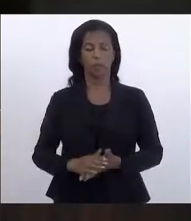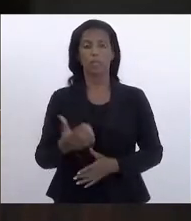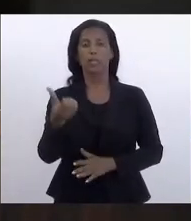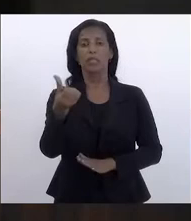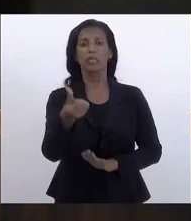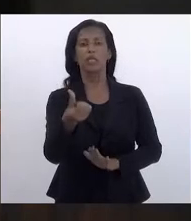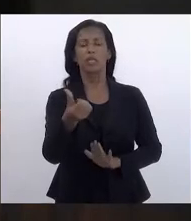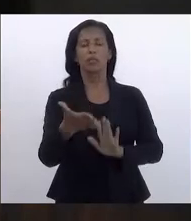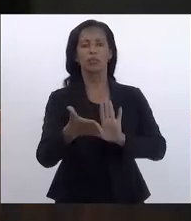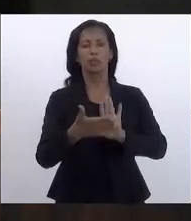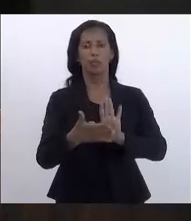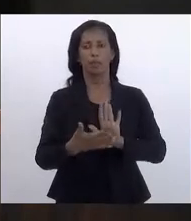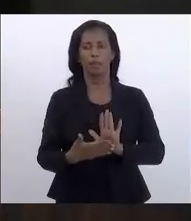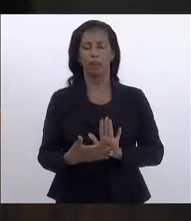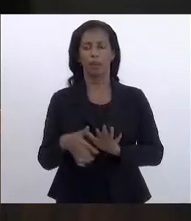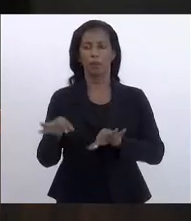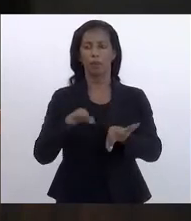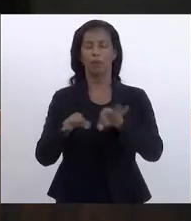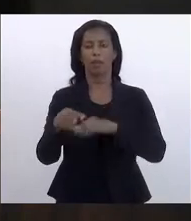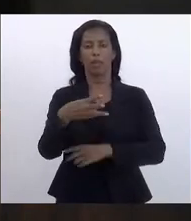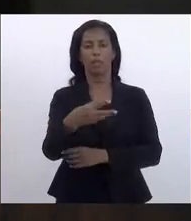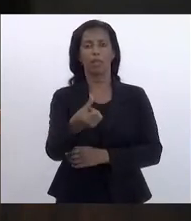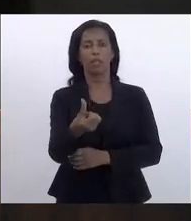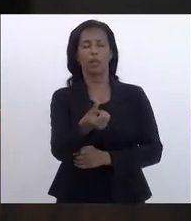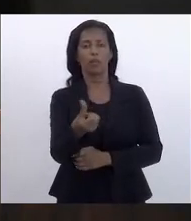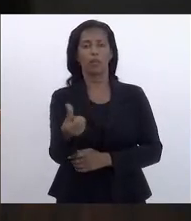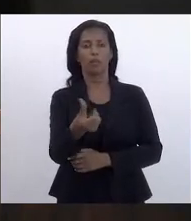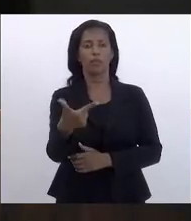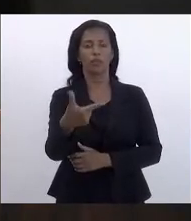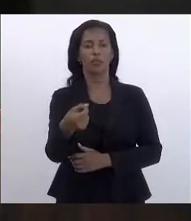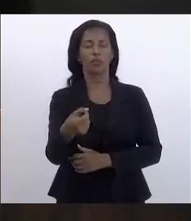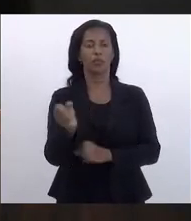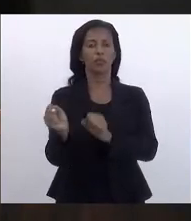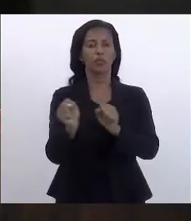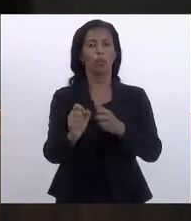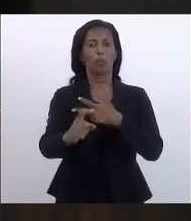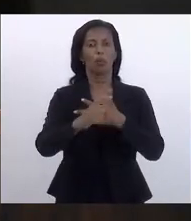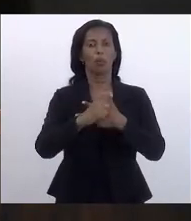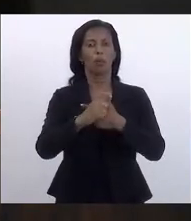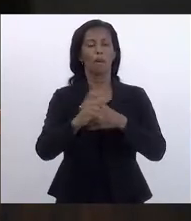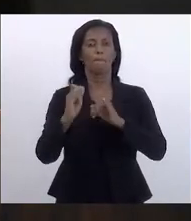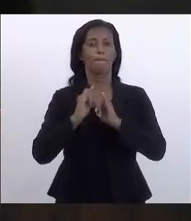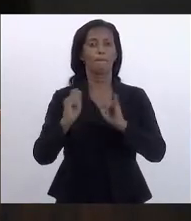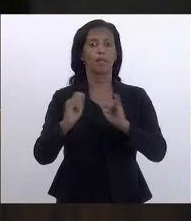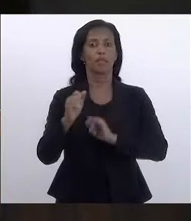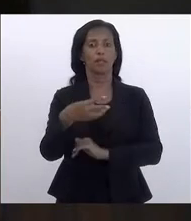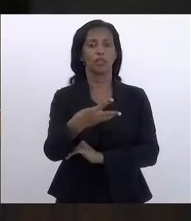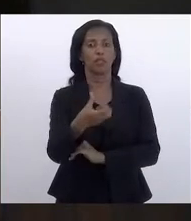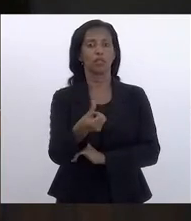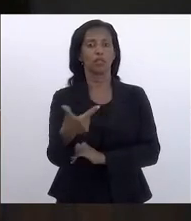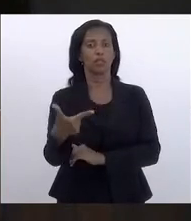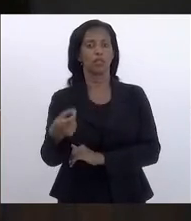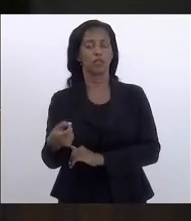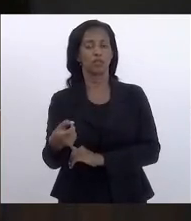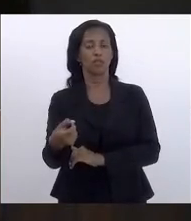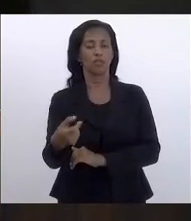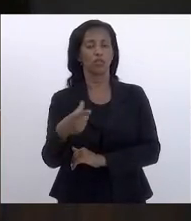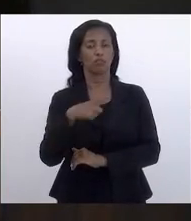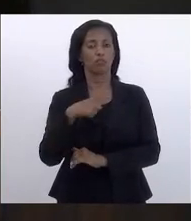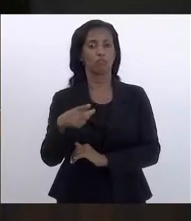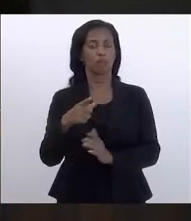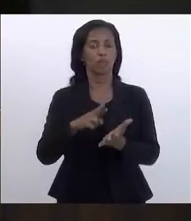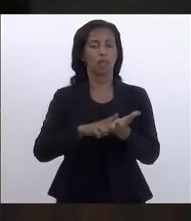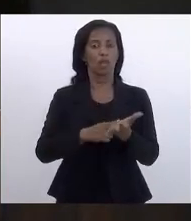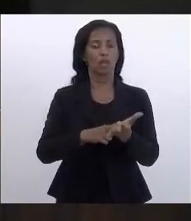veto parcial aposto ao projeto de lei 3166 de 20 de autoria do poder executivo mensagem 36 de 20 que estima a